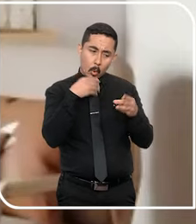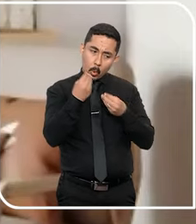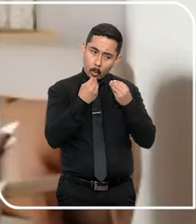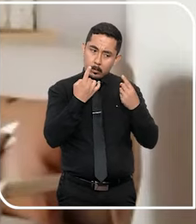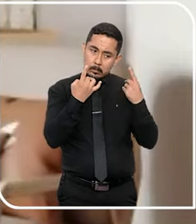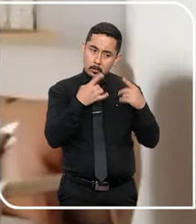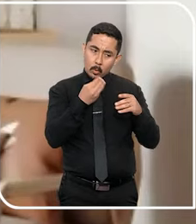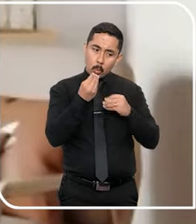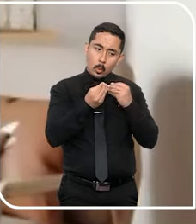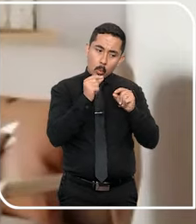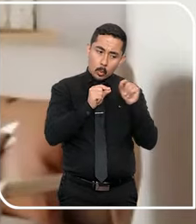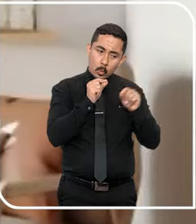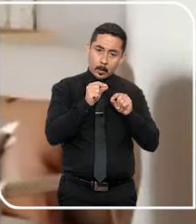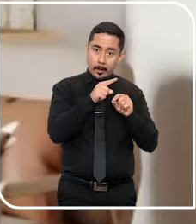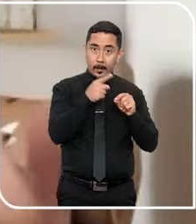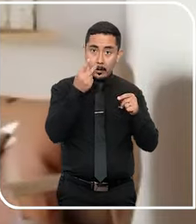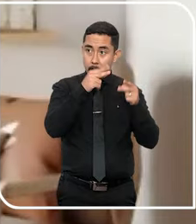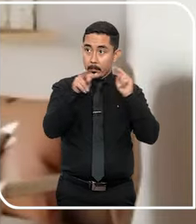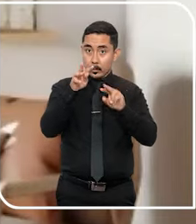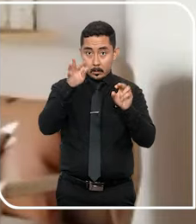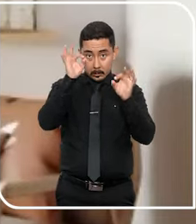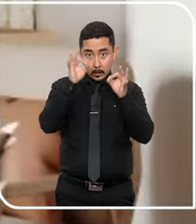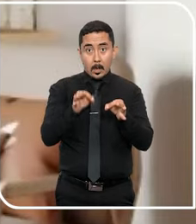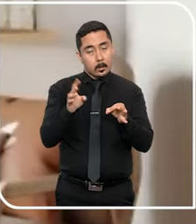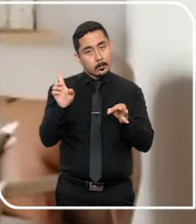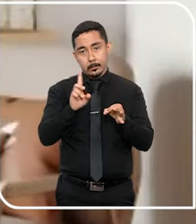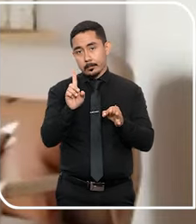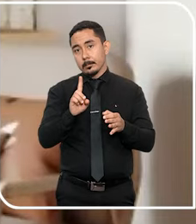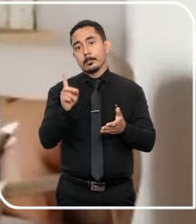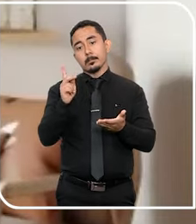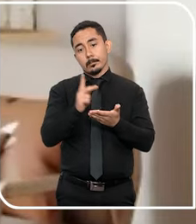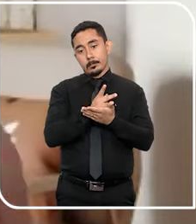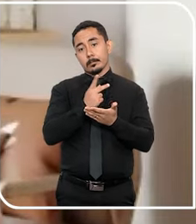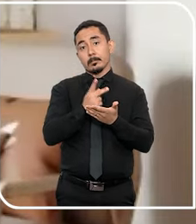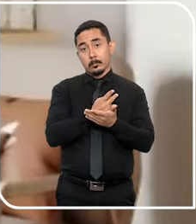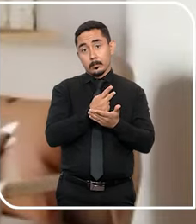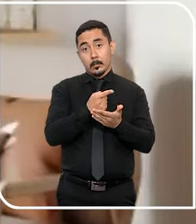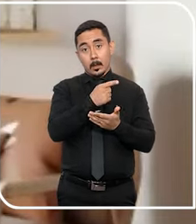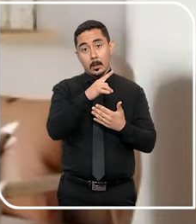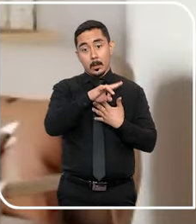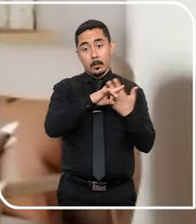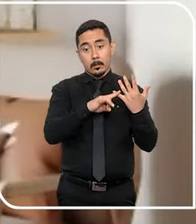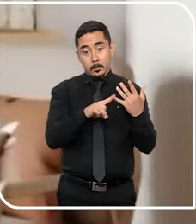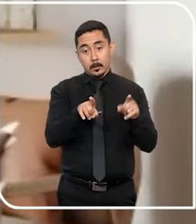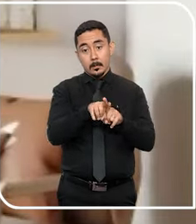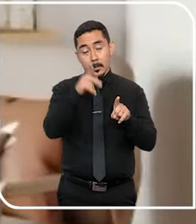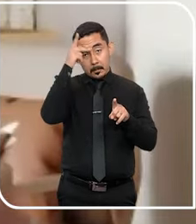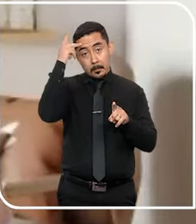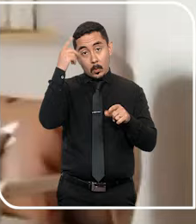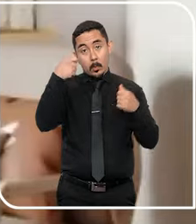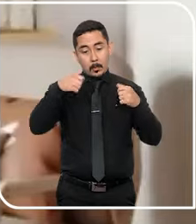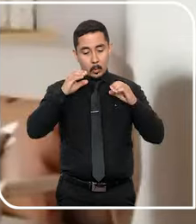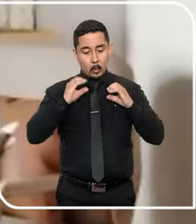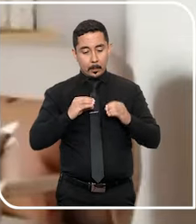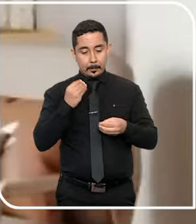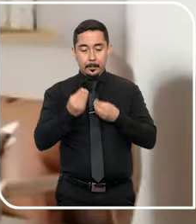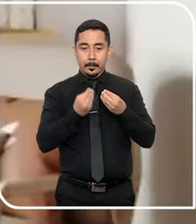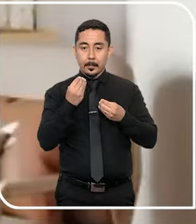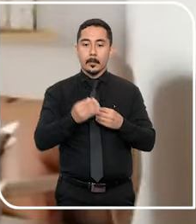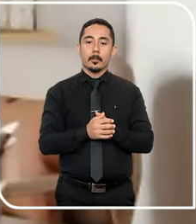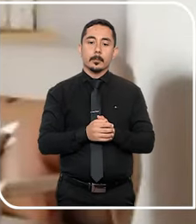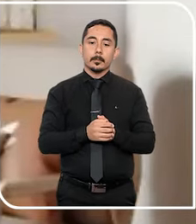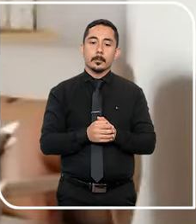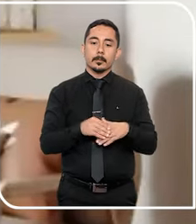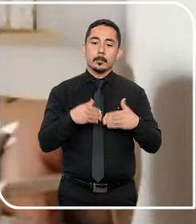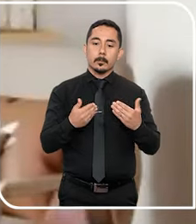crítico para ele o que ele tá trazendo não é uma visão adequada sobre o que é ter uma deficiência de como as pessoas devem se